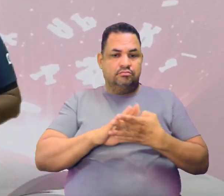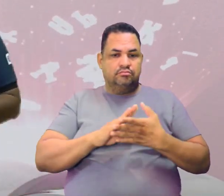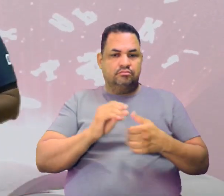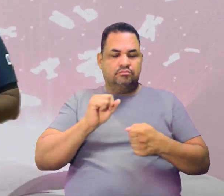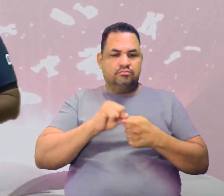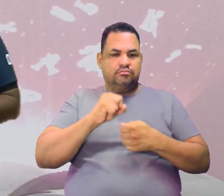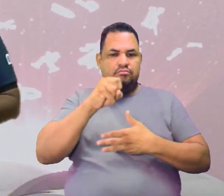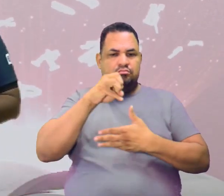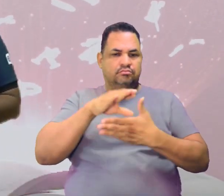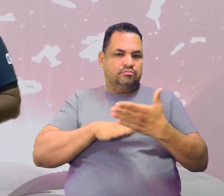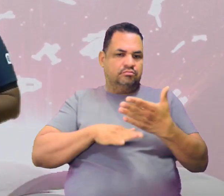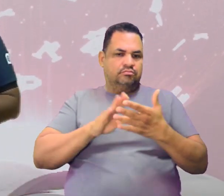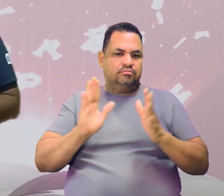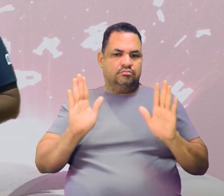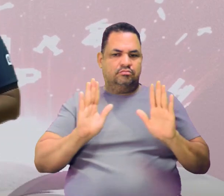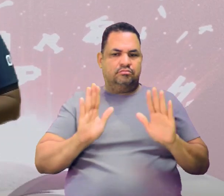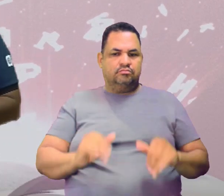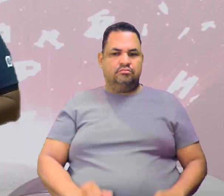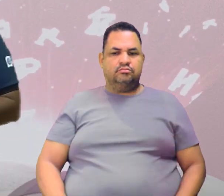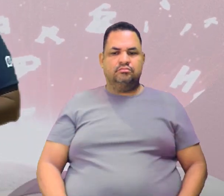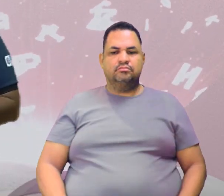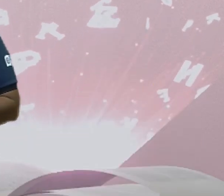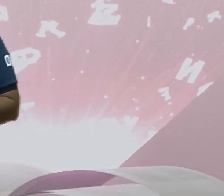nossas atividades. Até lá!